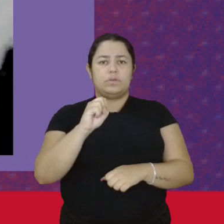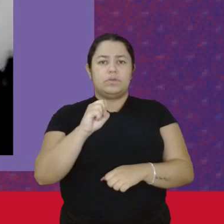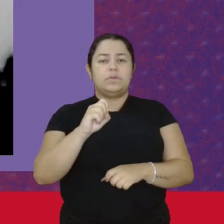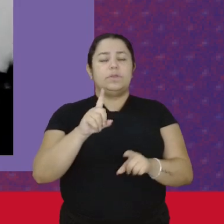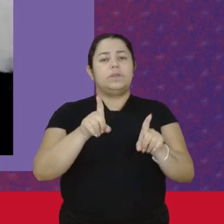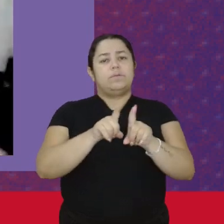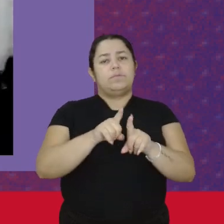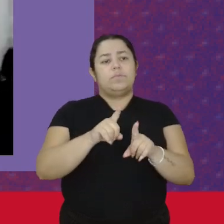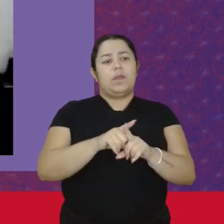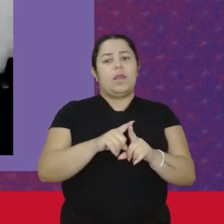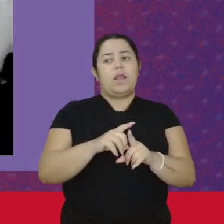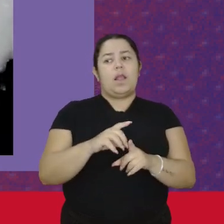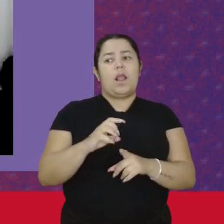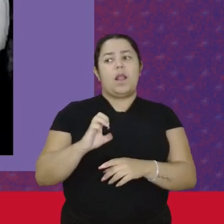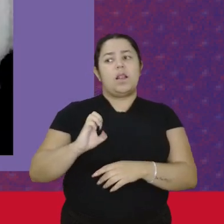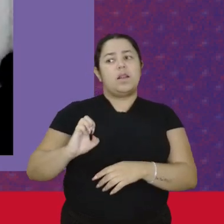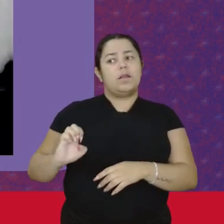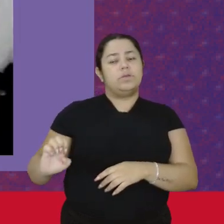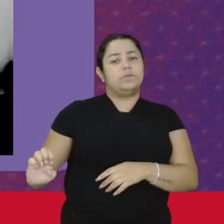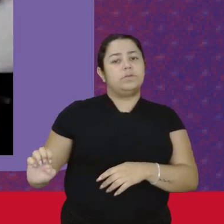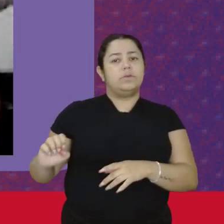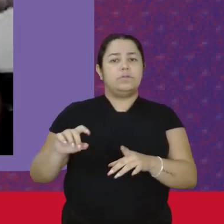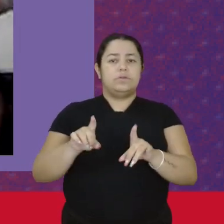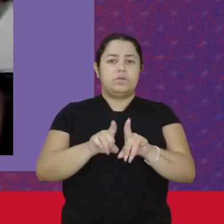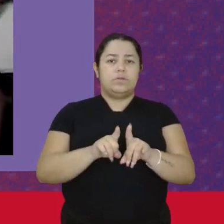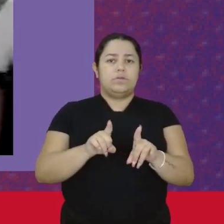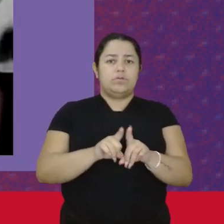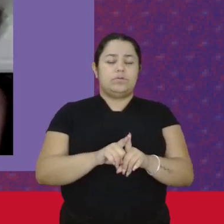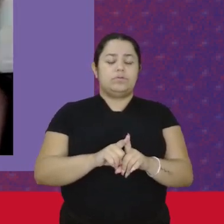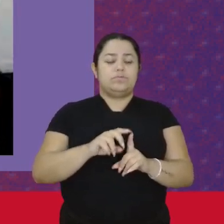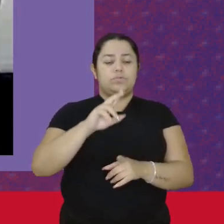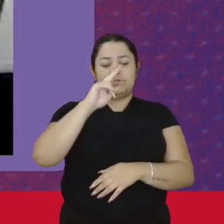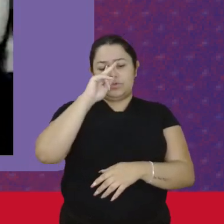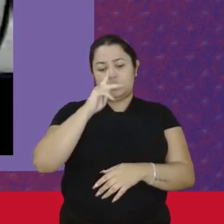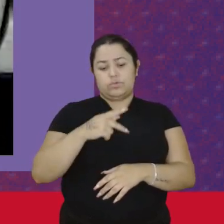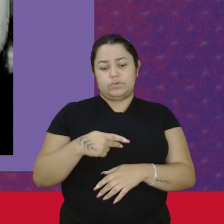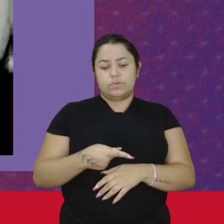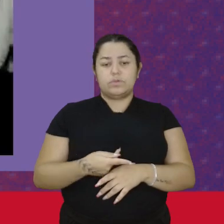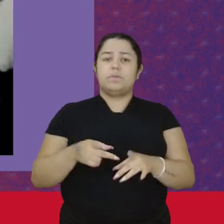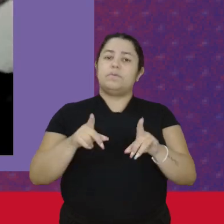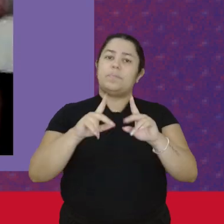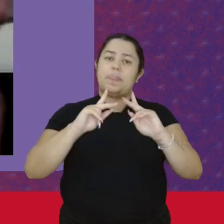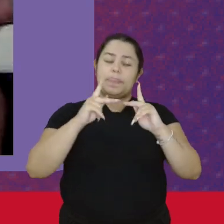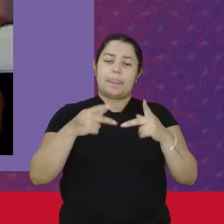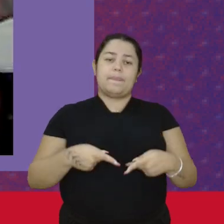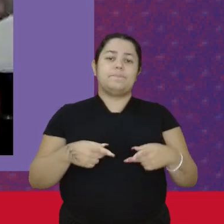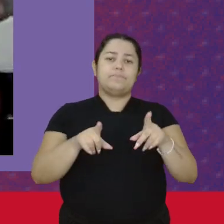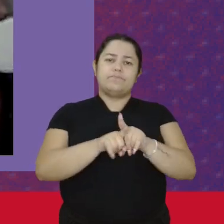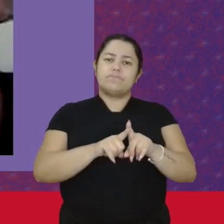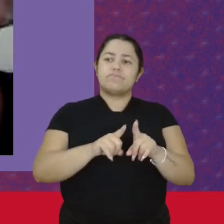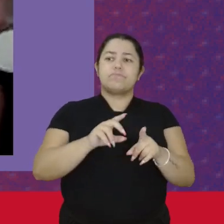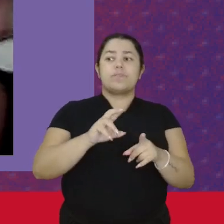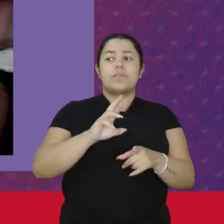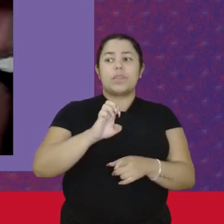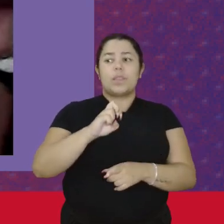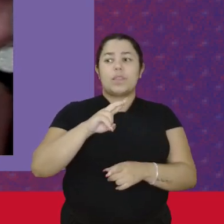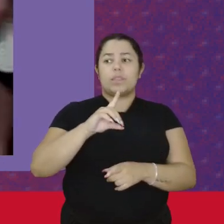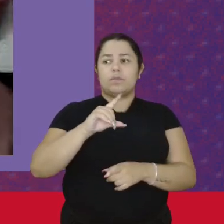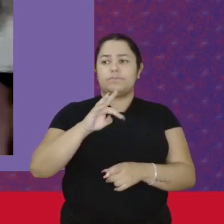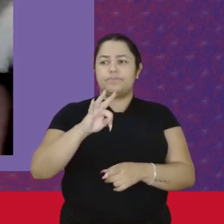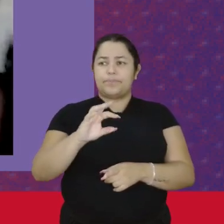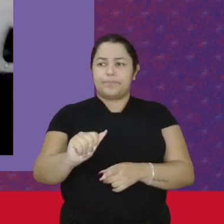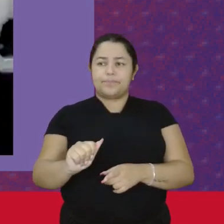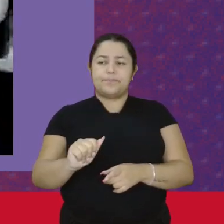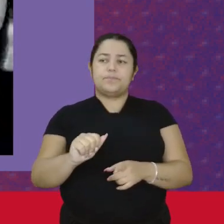da esquerda de pensar a condição do ser humano, né, que é uma revolta que está, então, é uma revolta contra